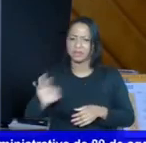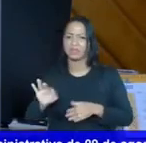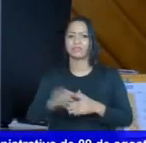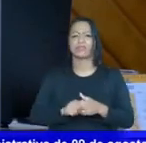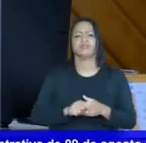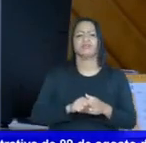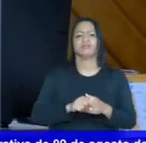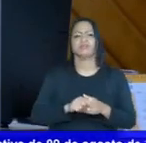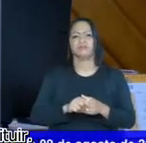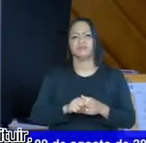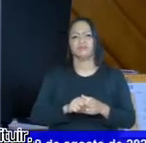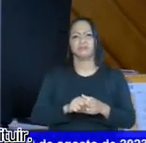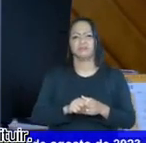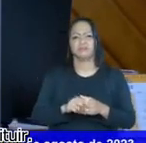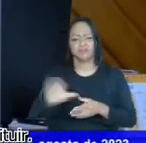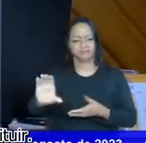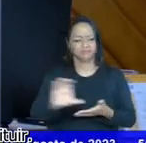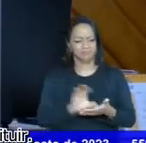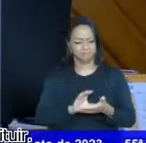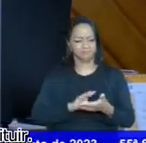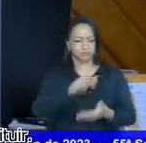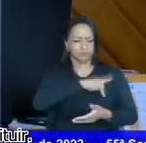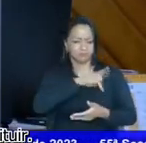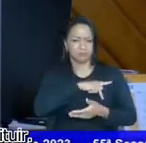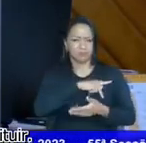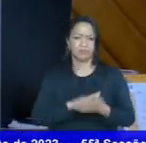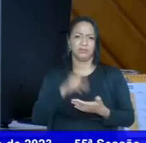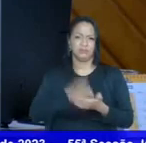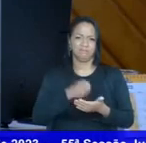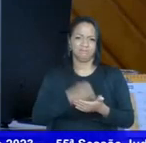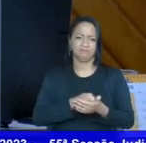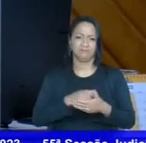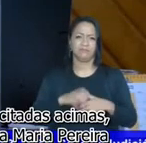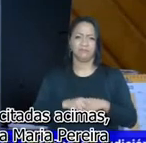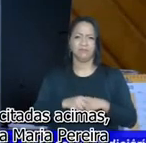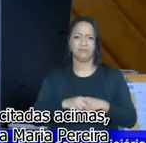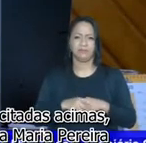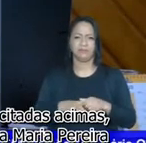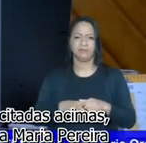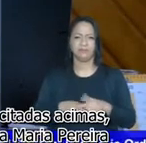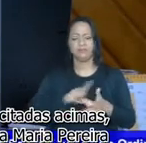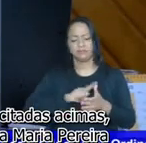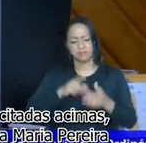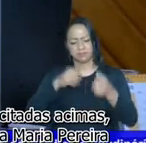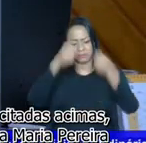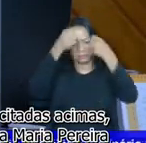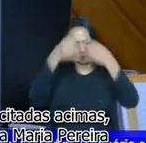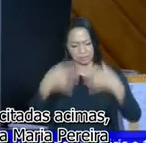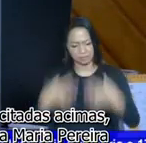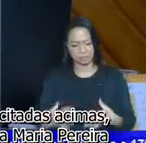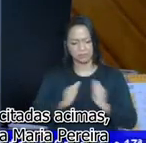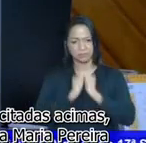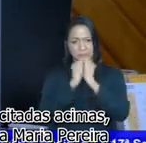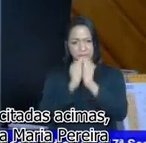público, distribui o ônus da prova e coloca o dever de restituir. Ante exposto, acompanho